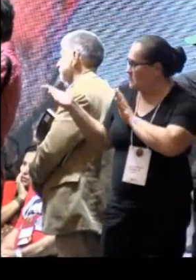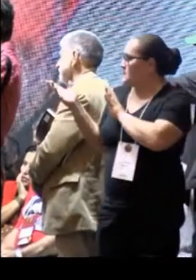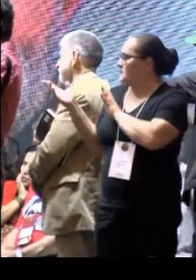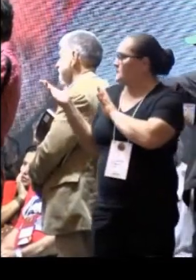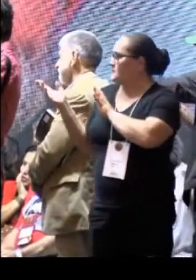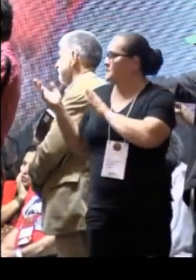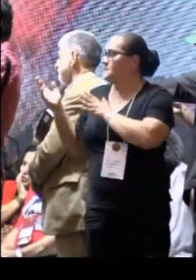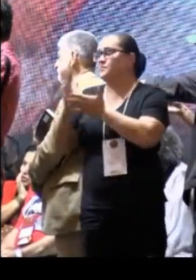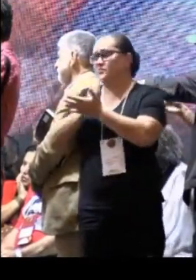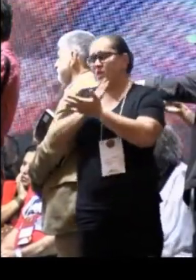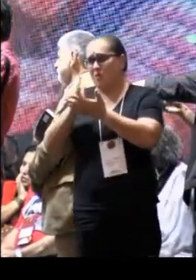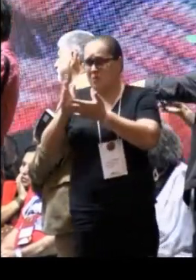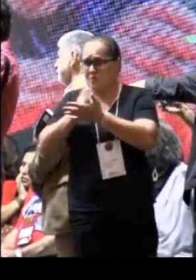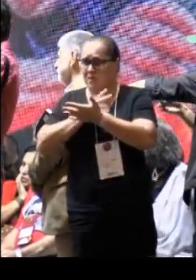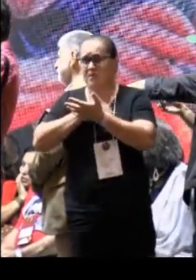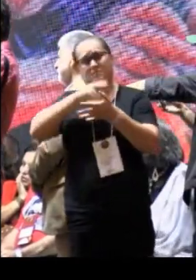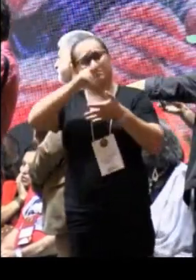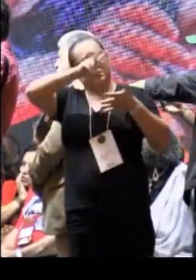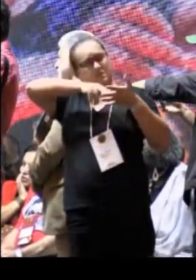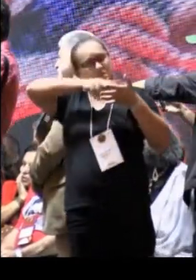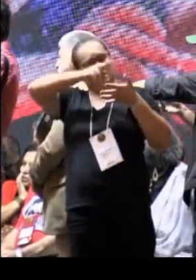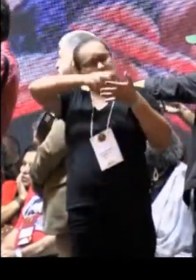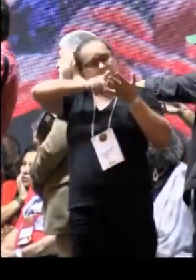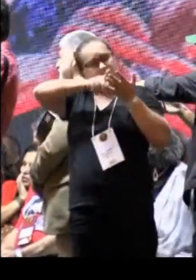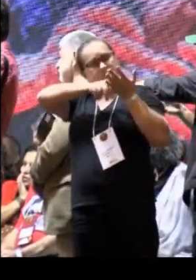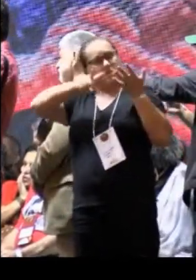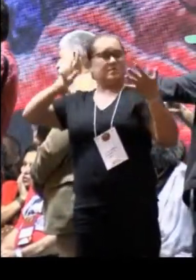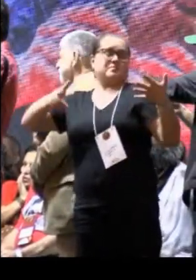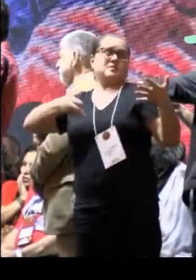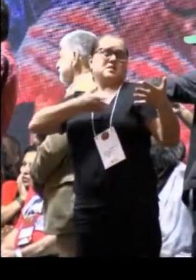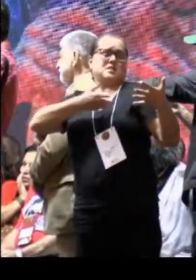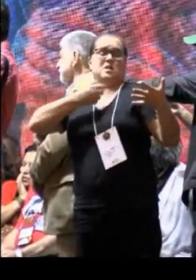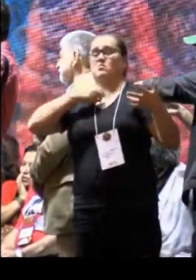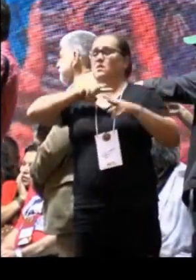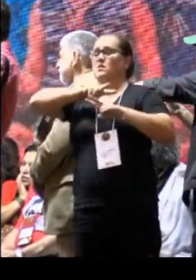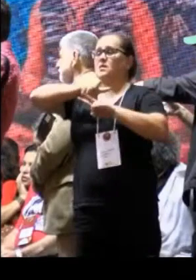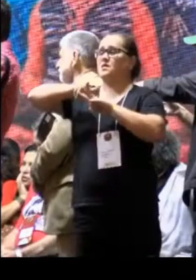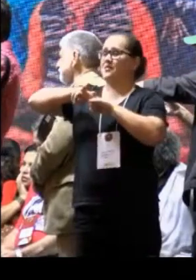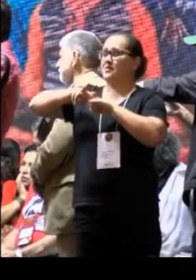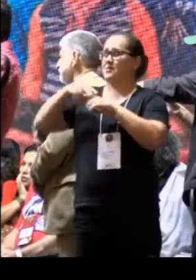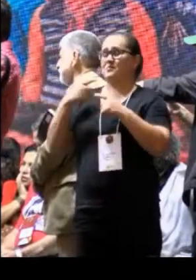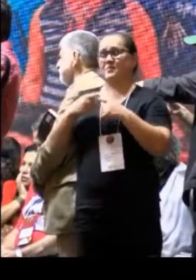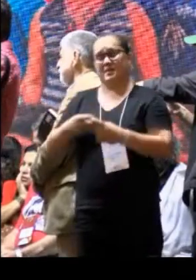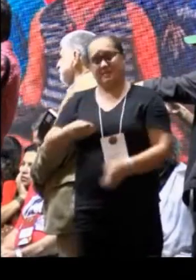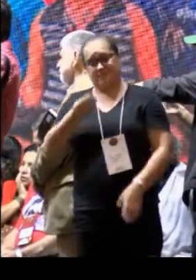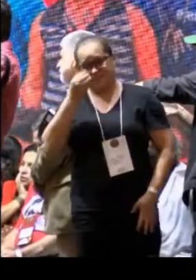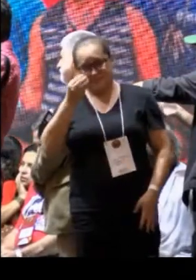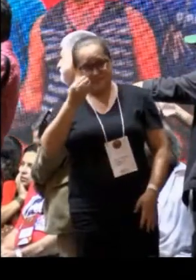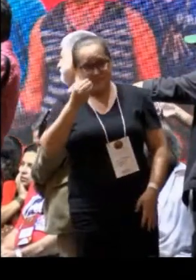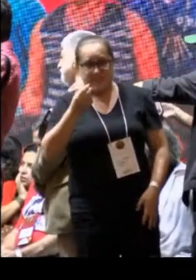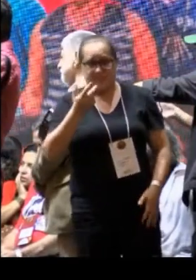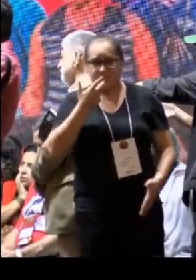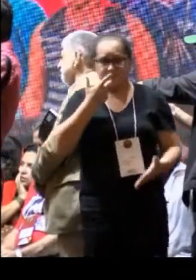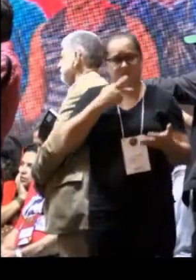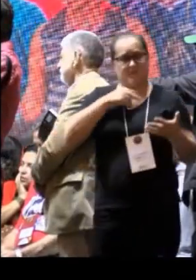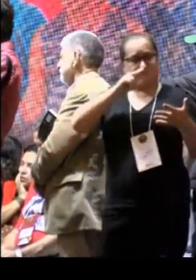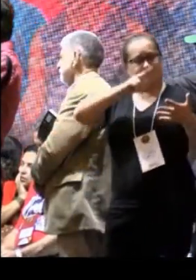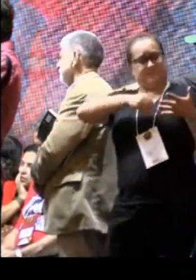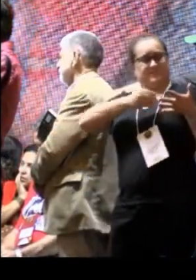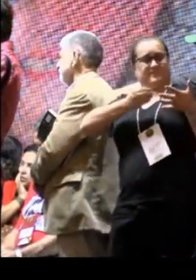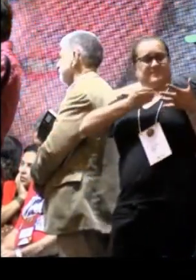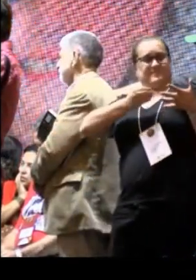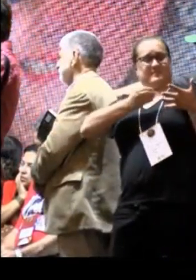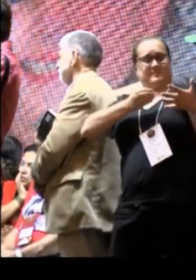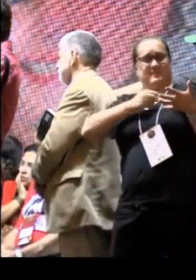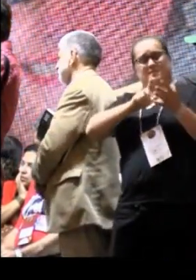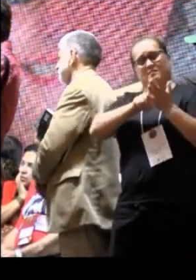e para algumas coisas que eu li nos jornais quando eu estava preso, porque é impressionante, eu estava preso, eu não falava com a imprensa, mas